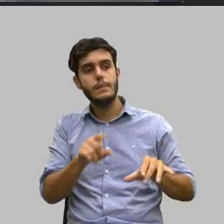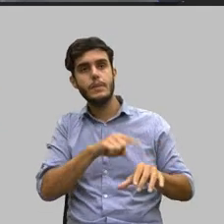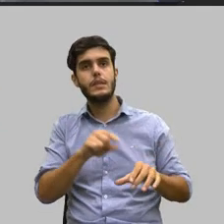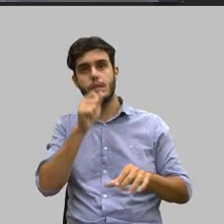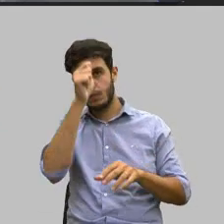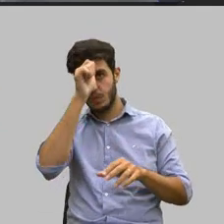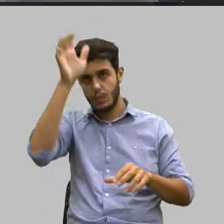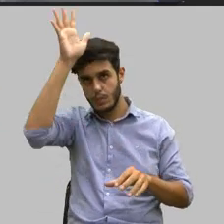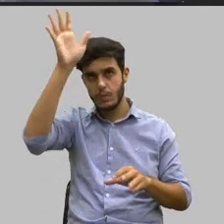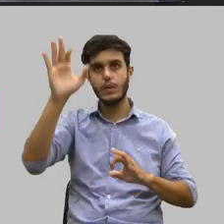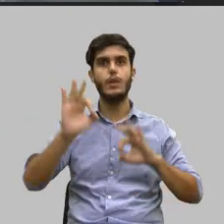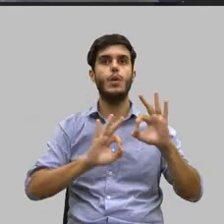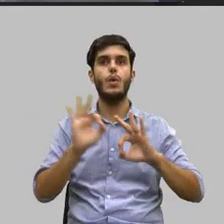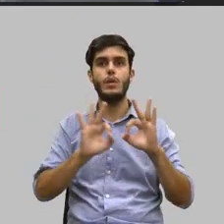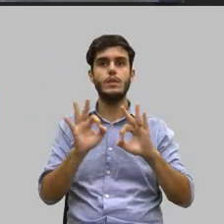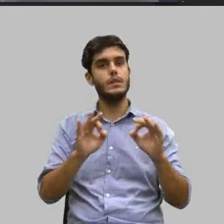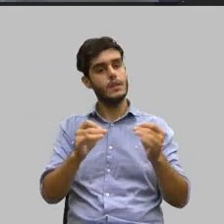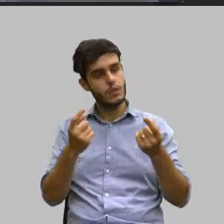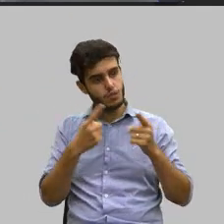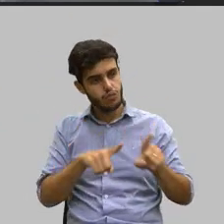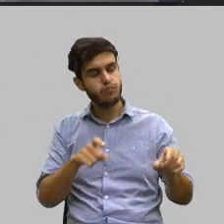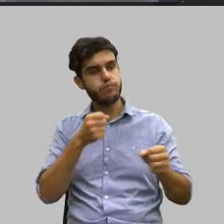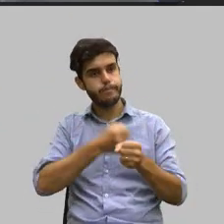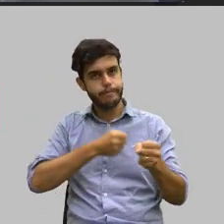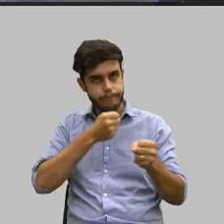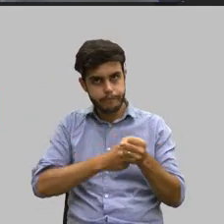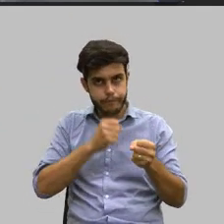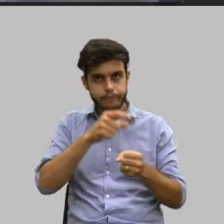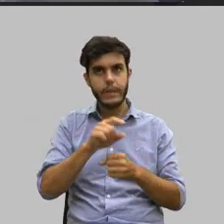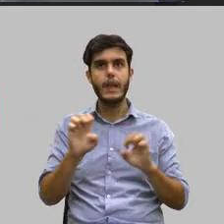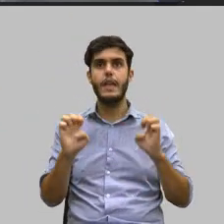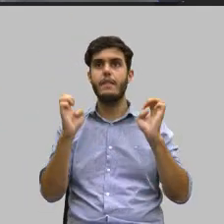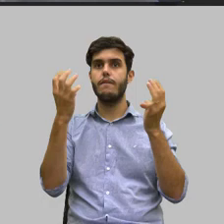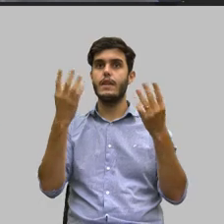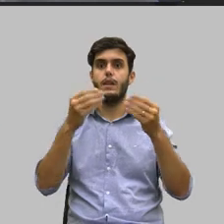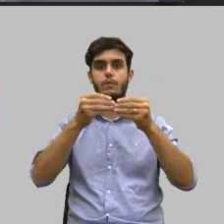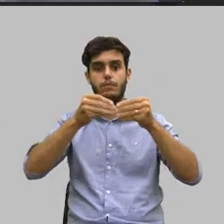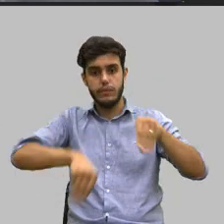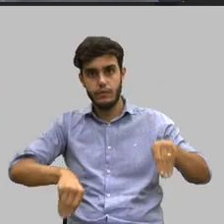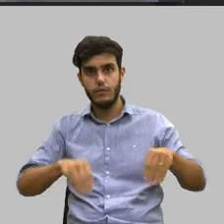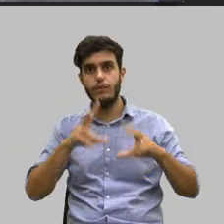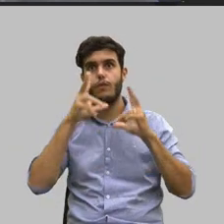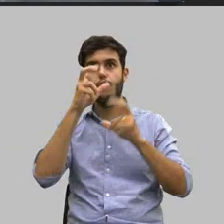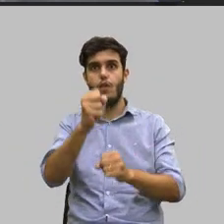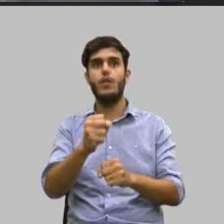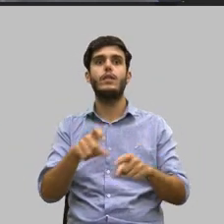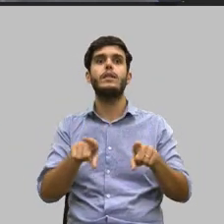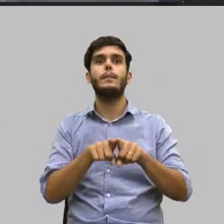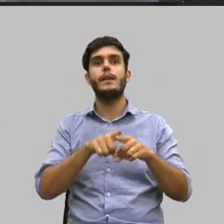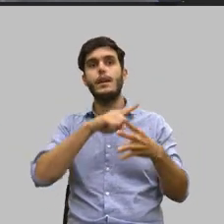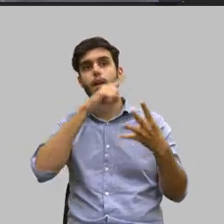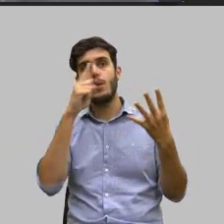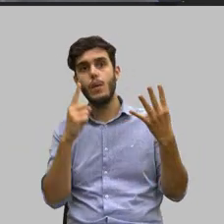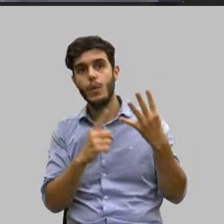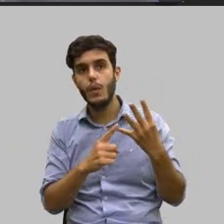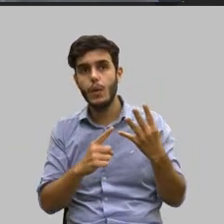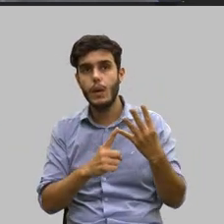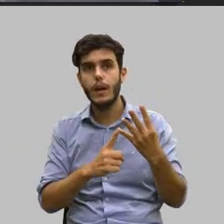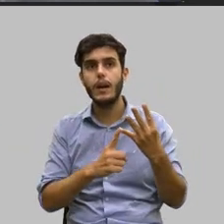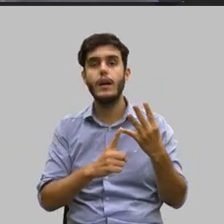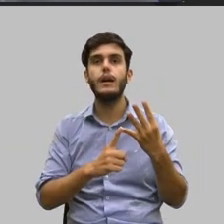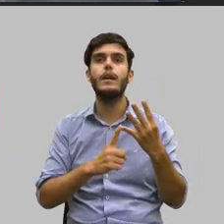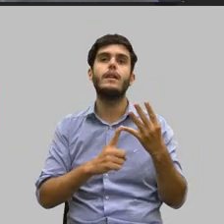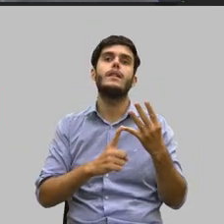reorganizando para enfrentar esses eventos extremos no nosso estado e a minha quarta questão eh diz